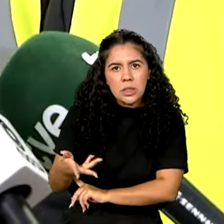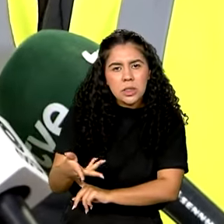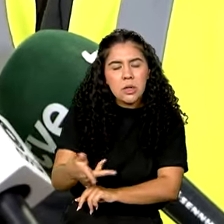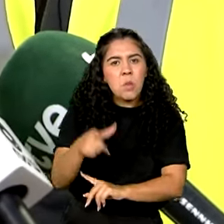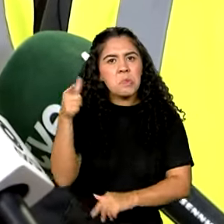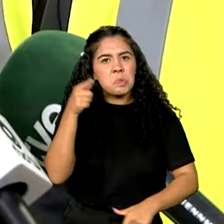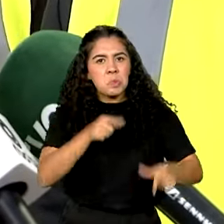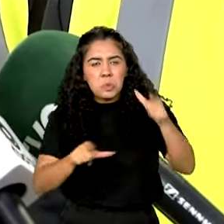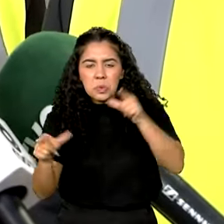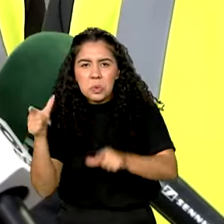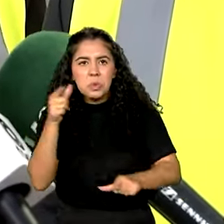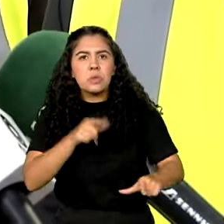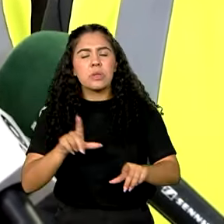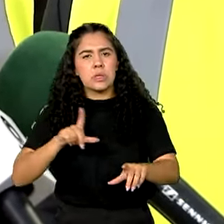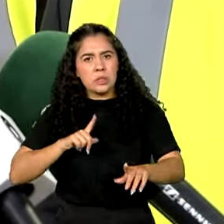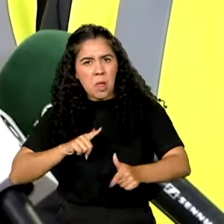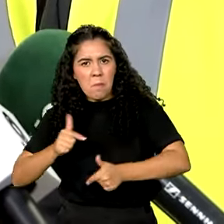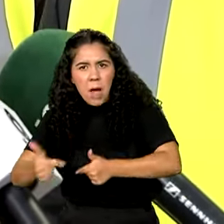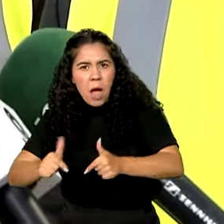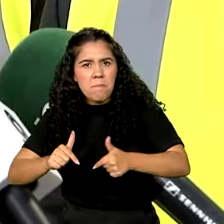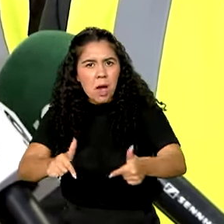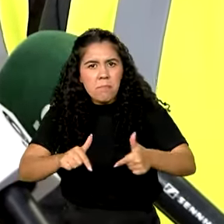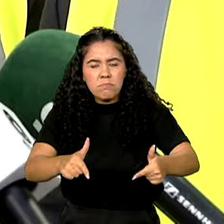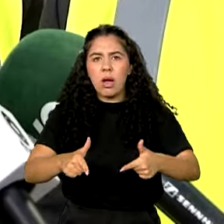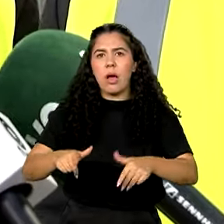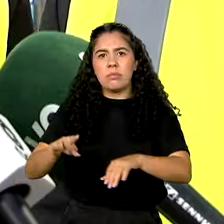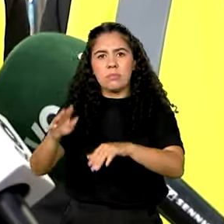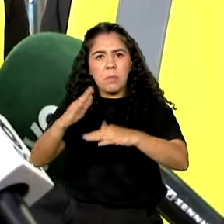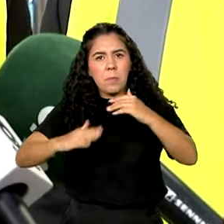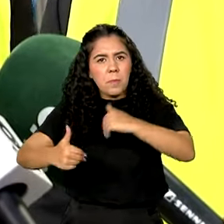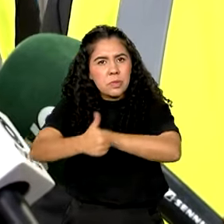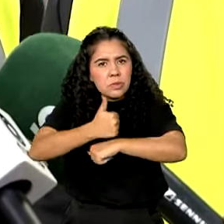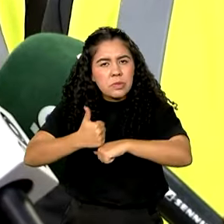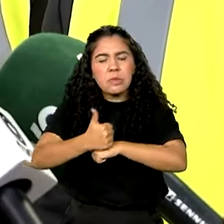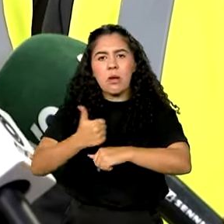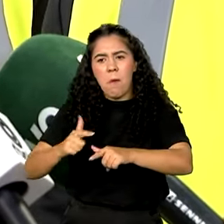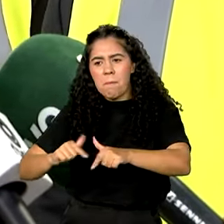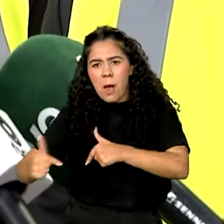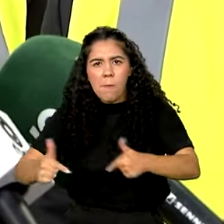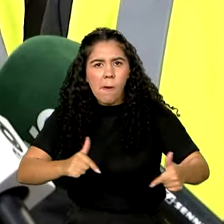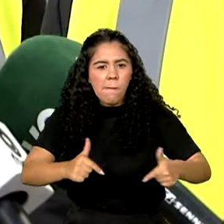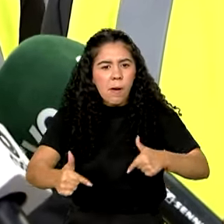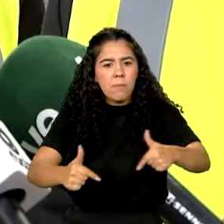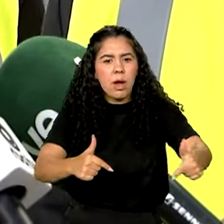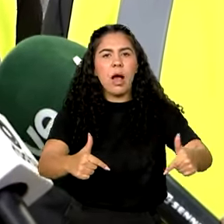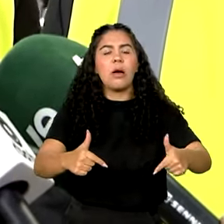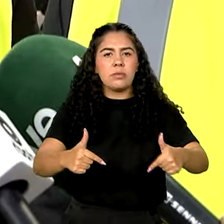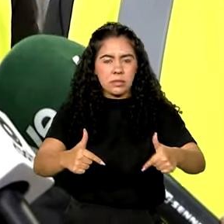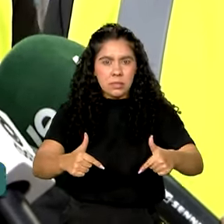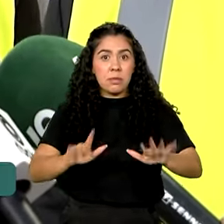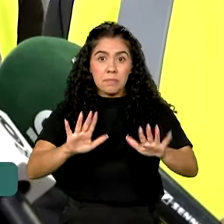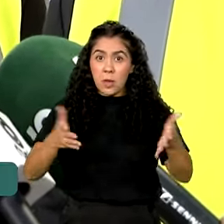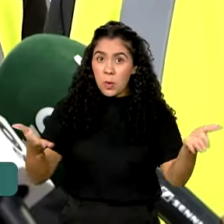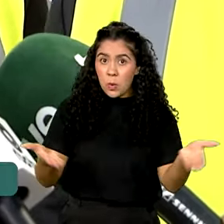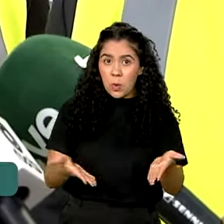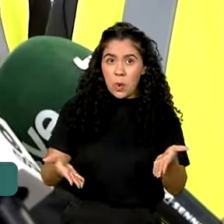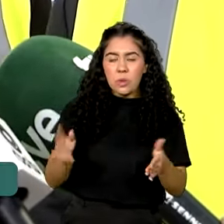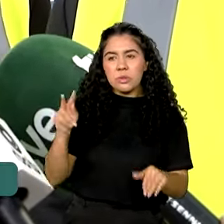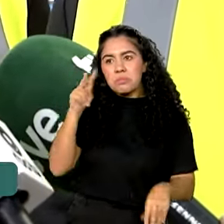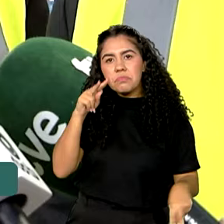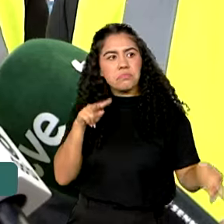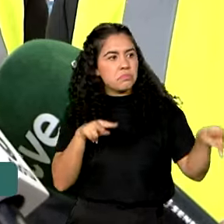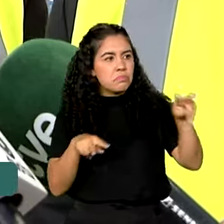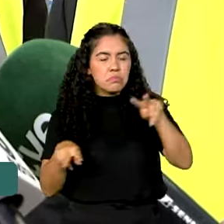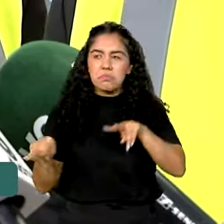colocando todo um trabalho dos seus técnicos, desde o primeiro momento da cheia, do alagamento, e hoje já nós vimos